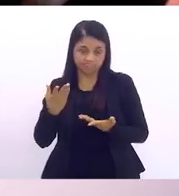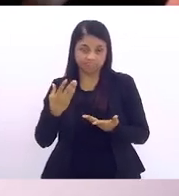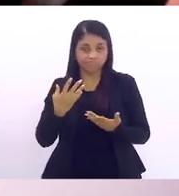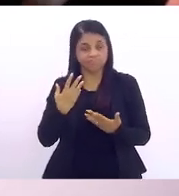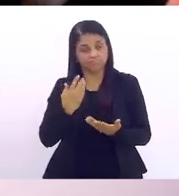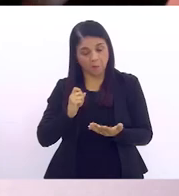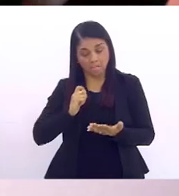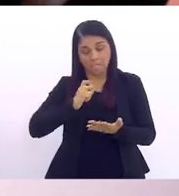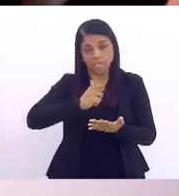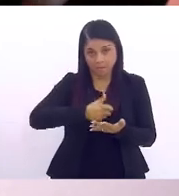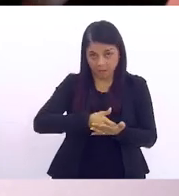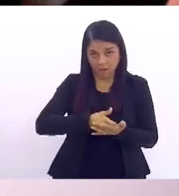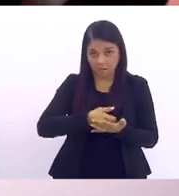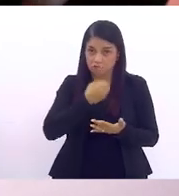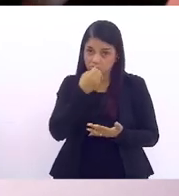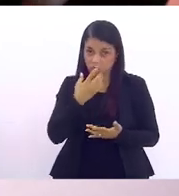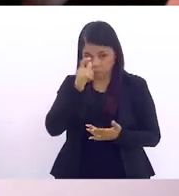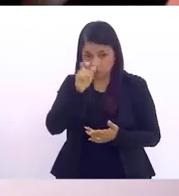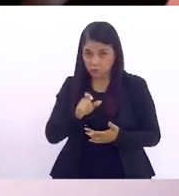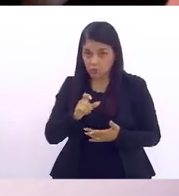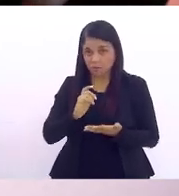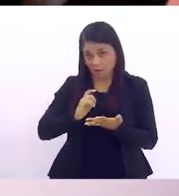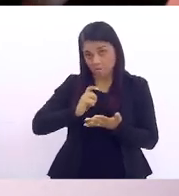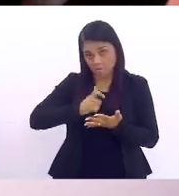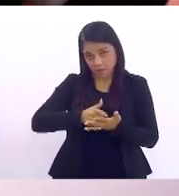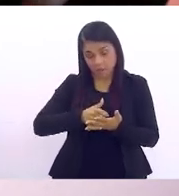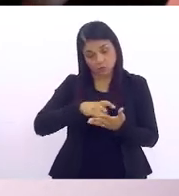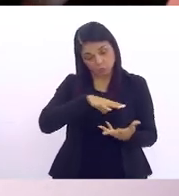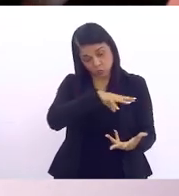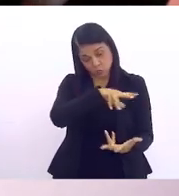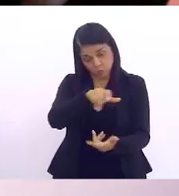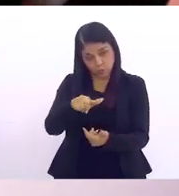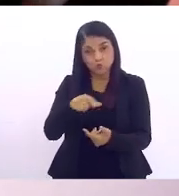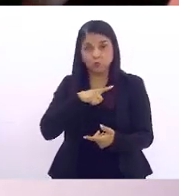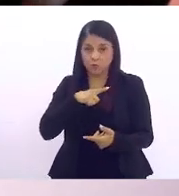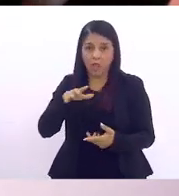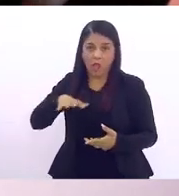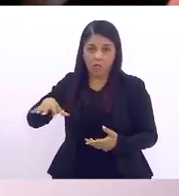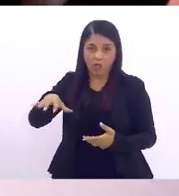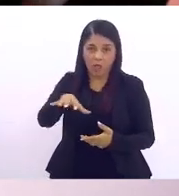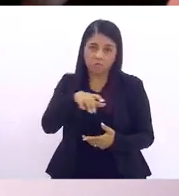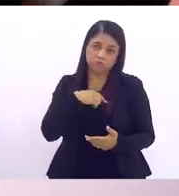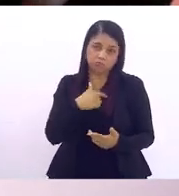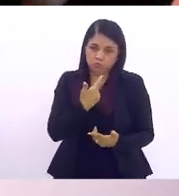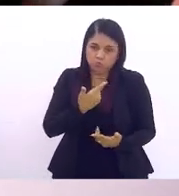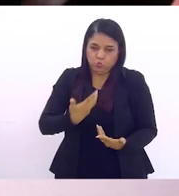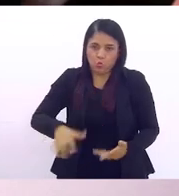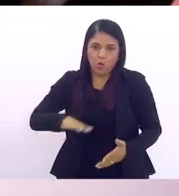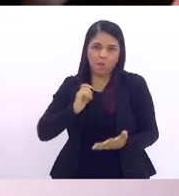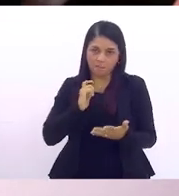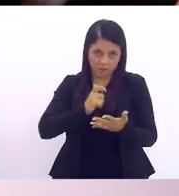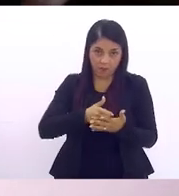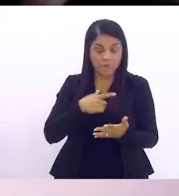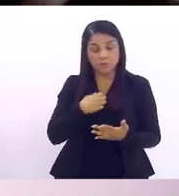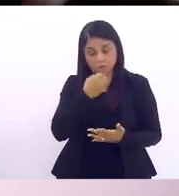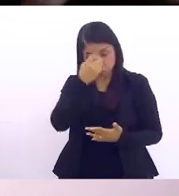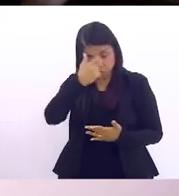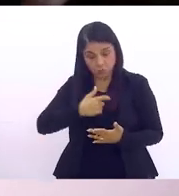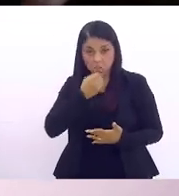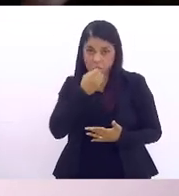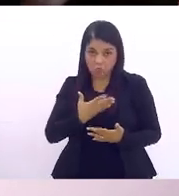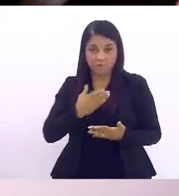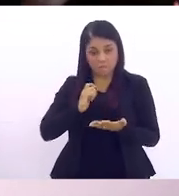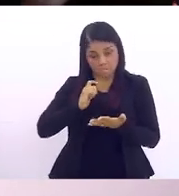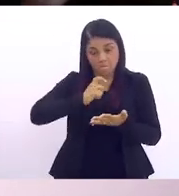isso né existem no mundo né em todos as áreas doos mau pagadores mas nós estamos falando dos bons pagadores o bom pagador vai tentar